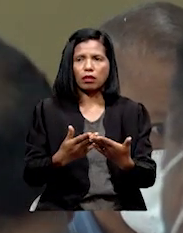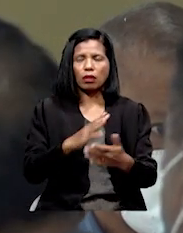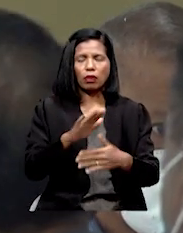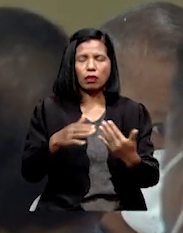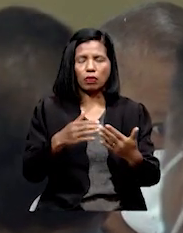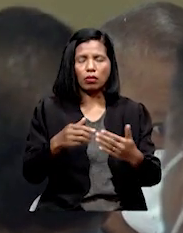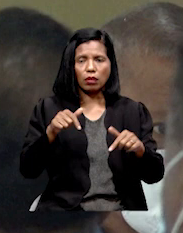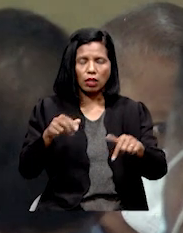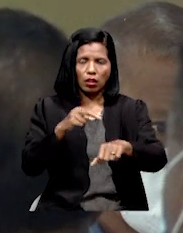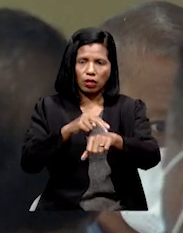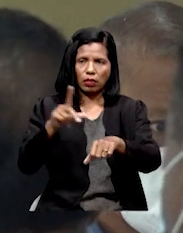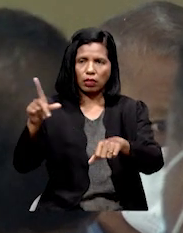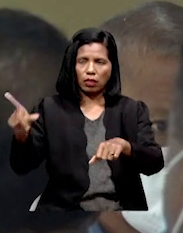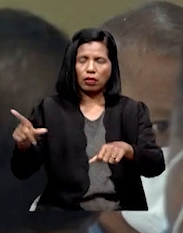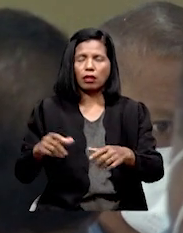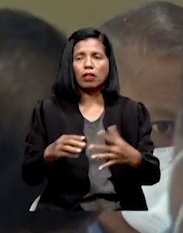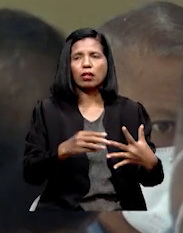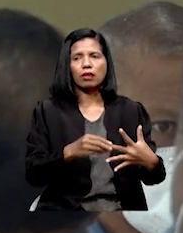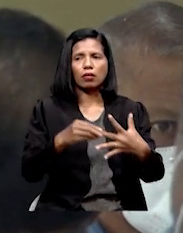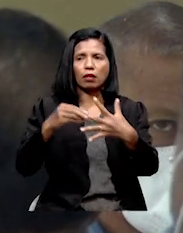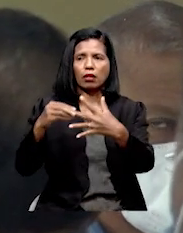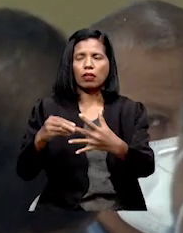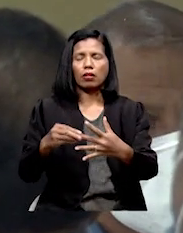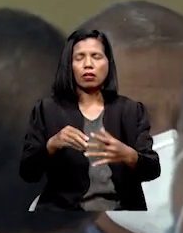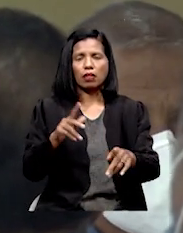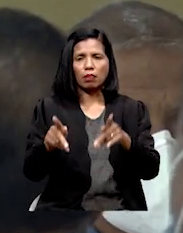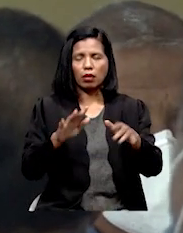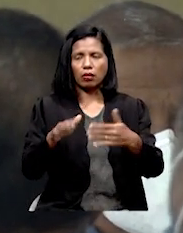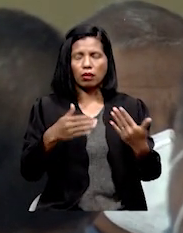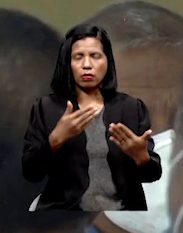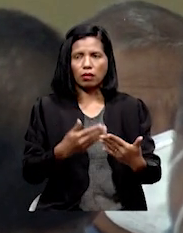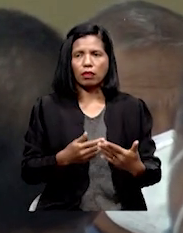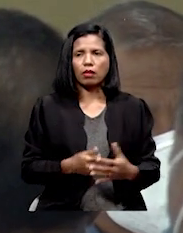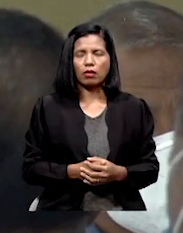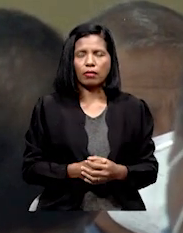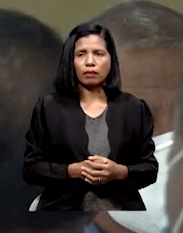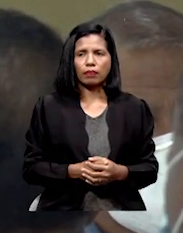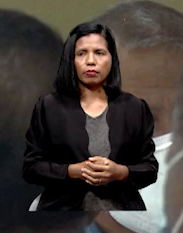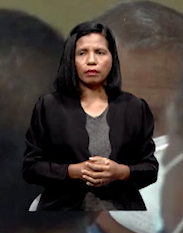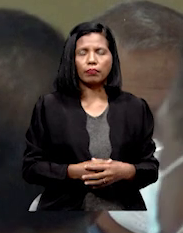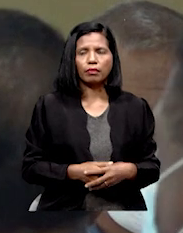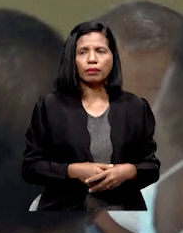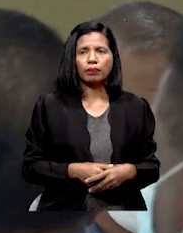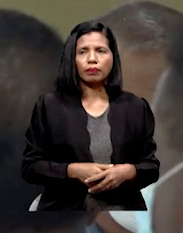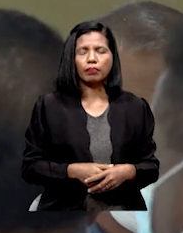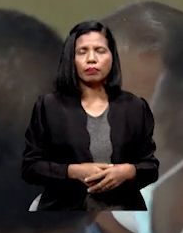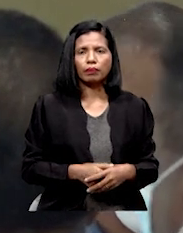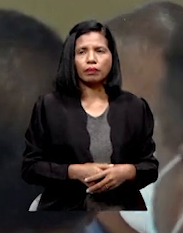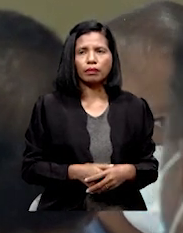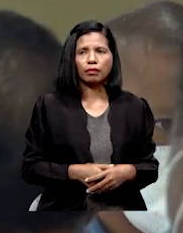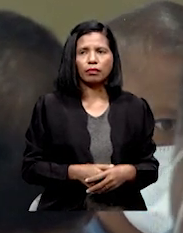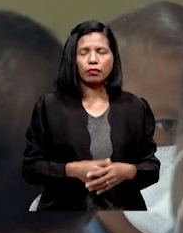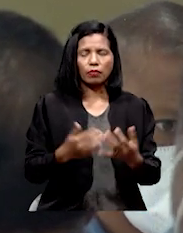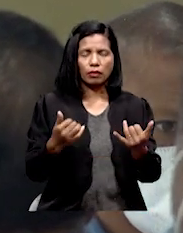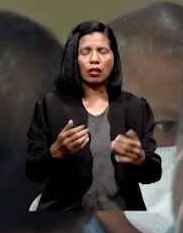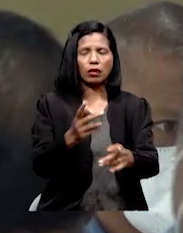território nacional, em especial nas localidades mais isoladas e desfavorecidas. É